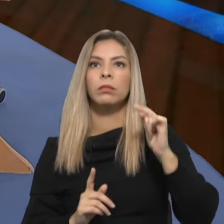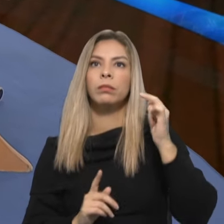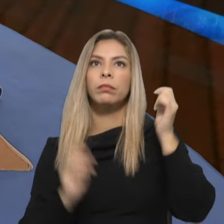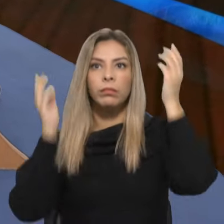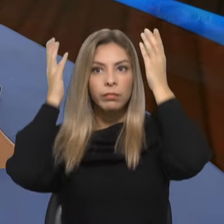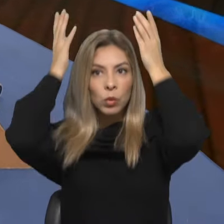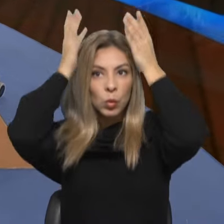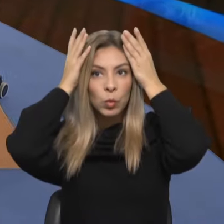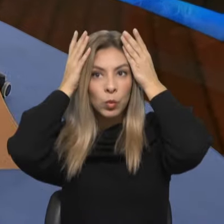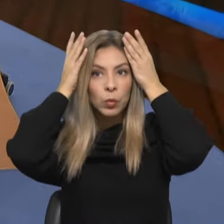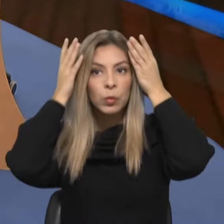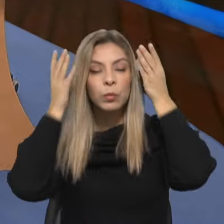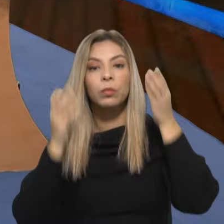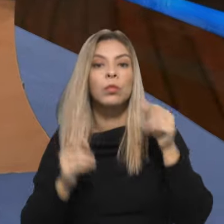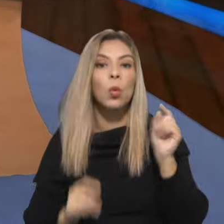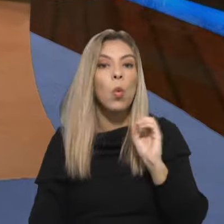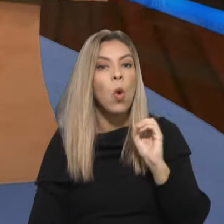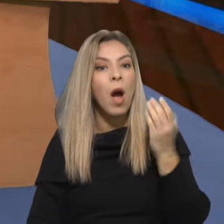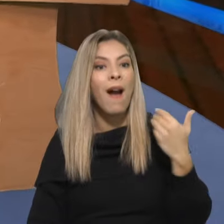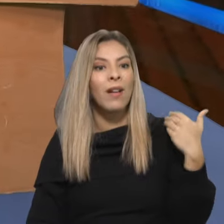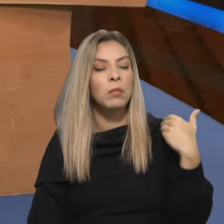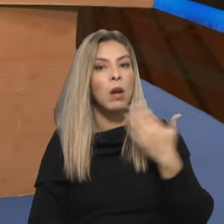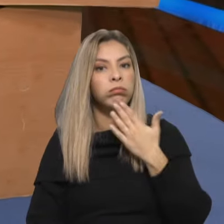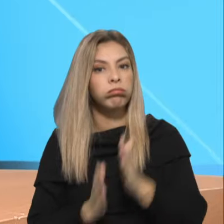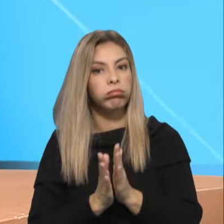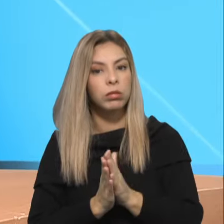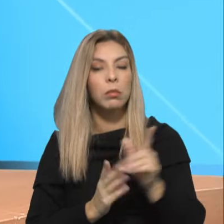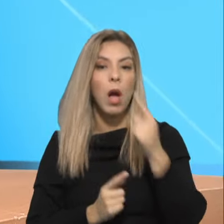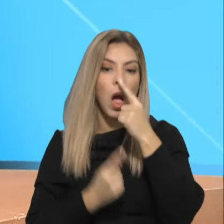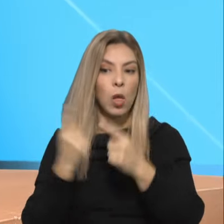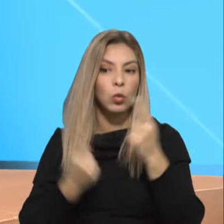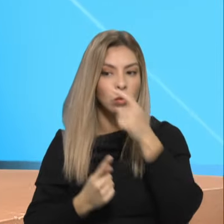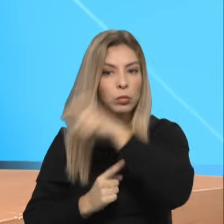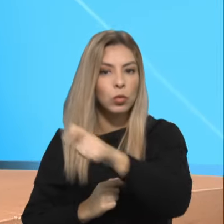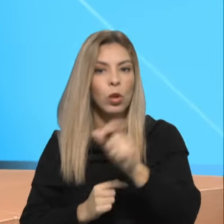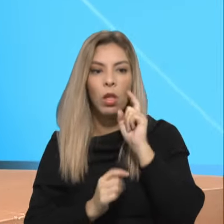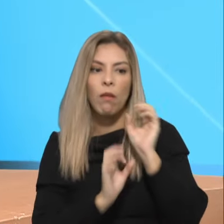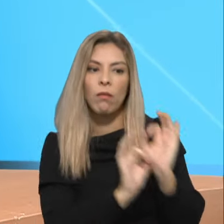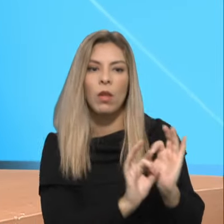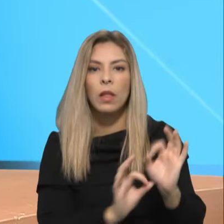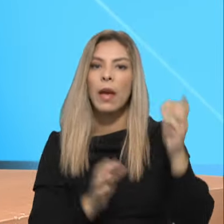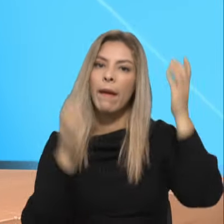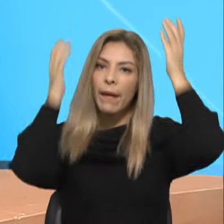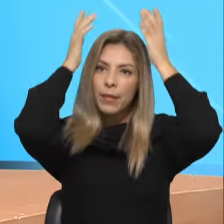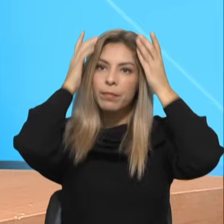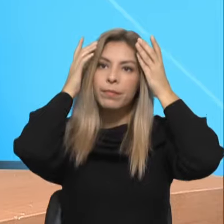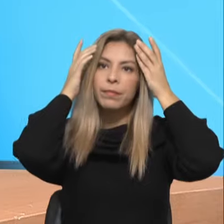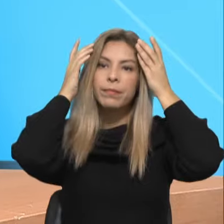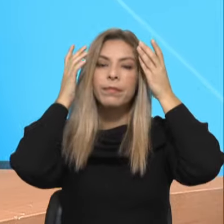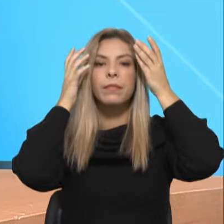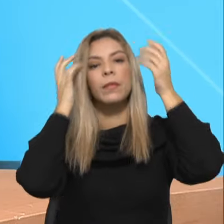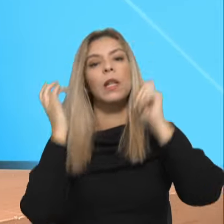Imaculada Conceição, portanto não havia dogma, mas já havia essa crença e já havia teólogos que a defendiam, e declara Maria a Rainha de Portugal. E a partir desse